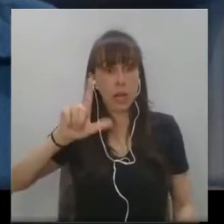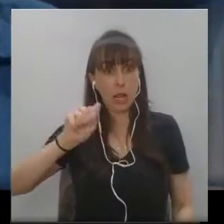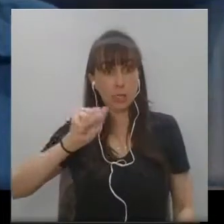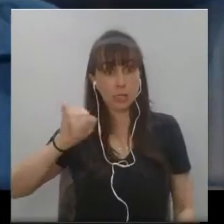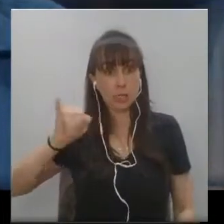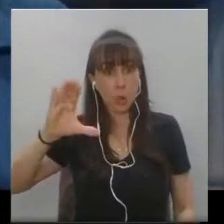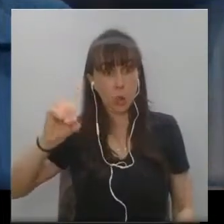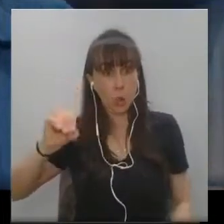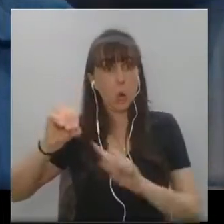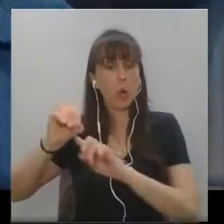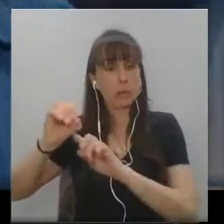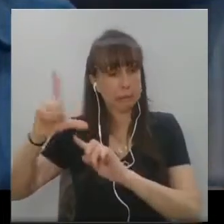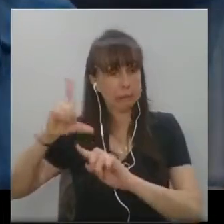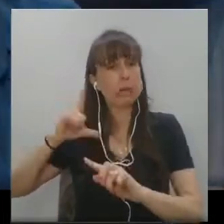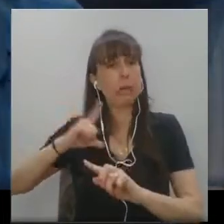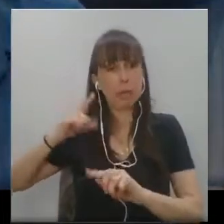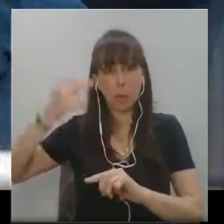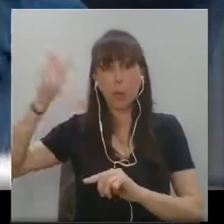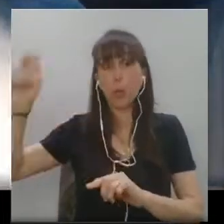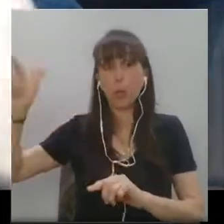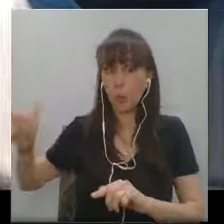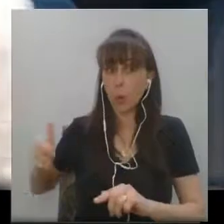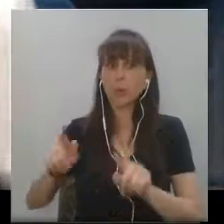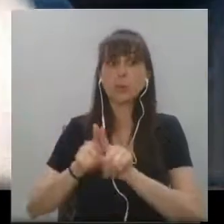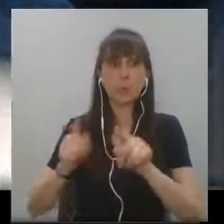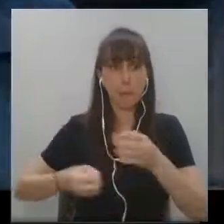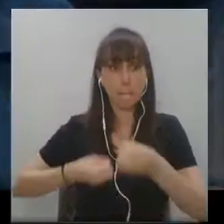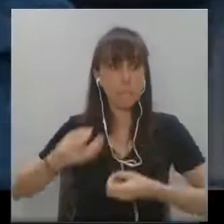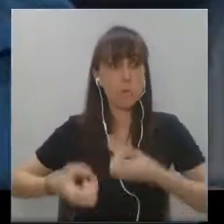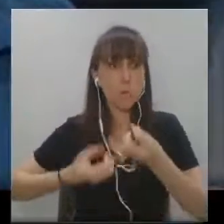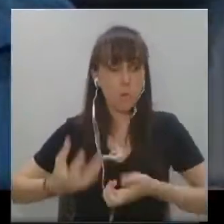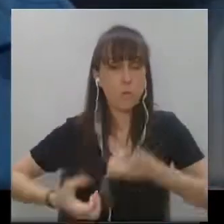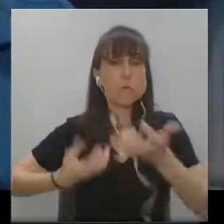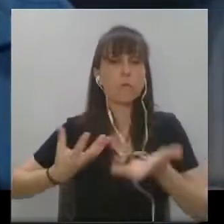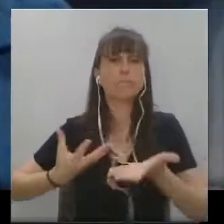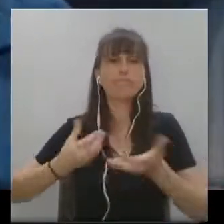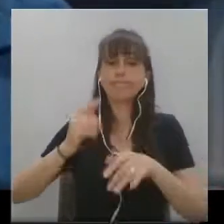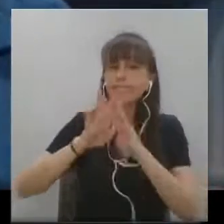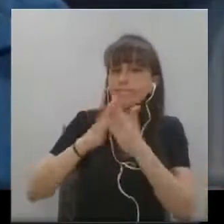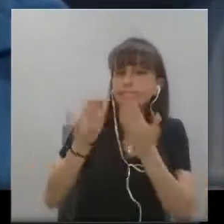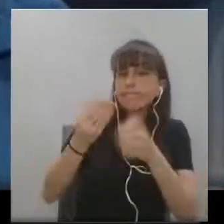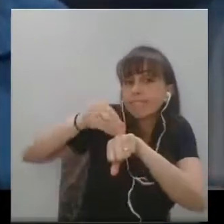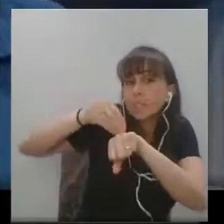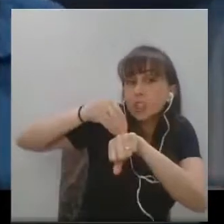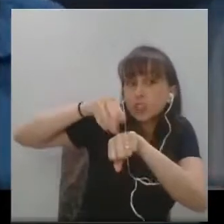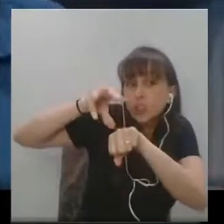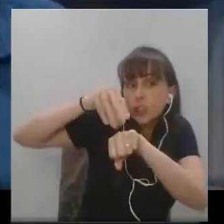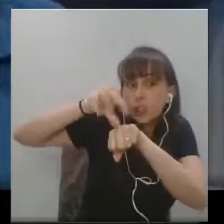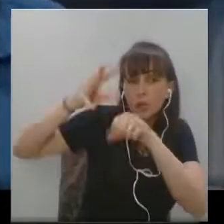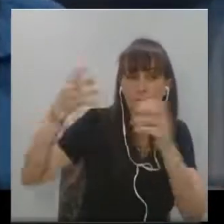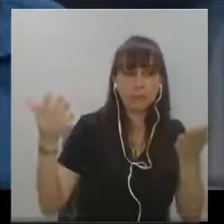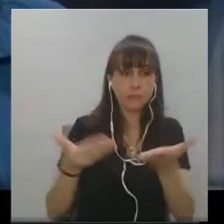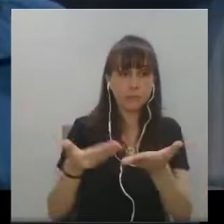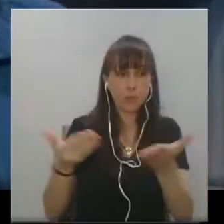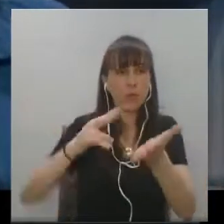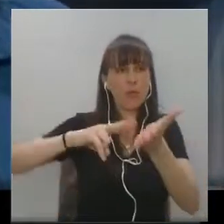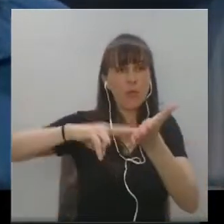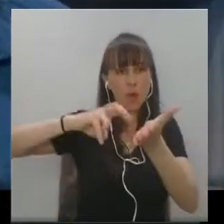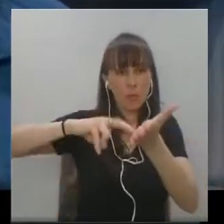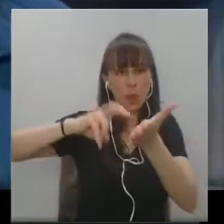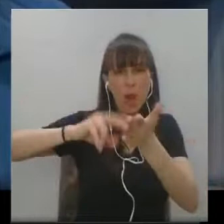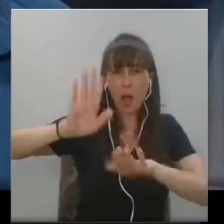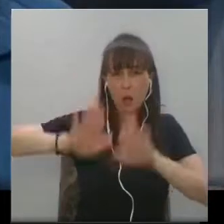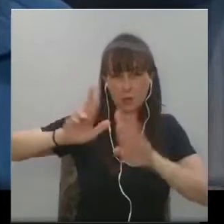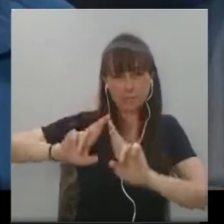de poesia, né? Então a primeira dica que eu posso dar para ler uma obra. Especialmente quando ela tem um vocabulário